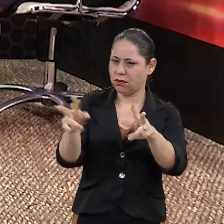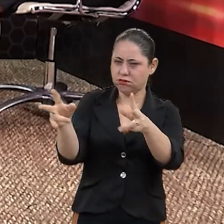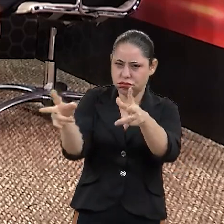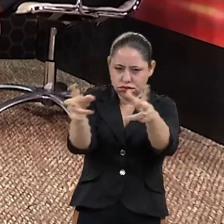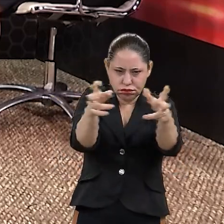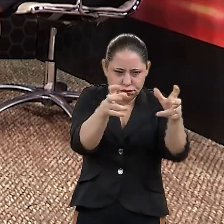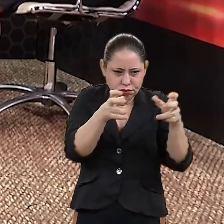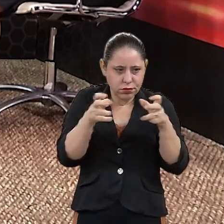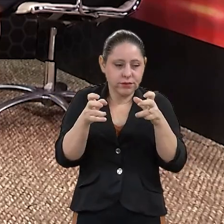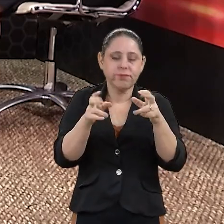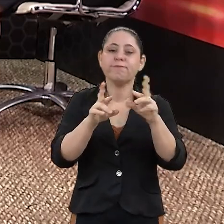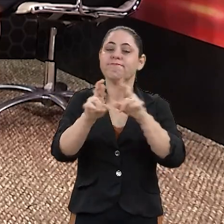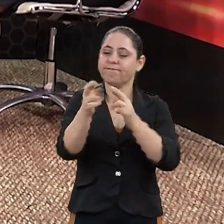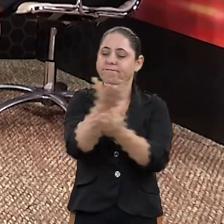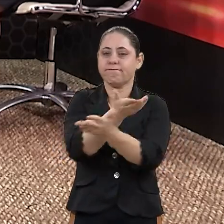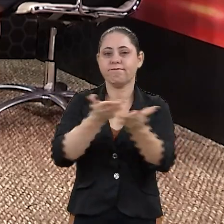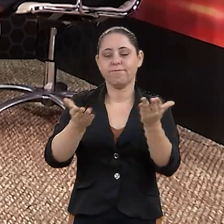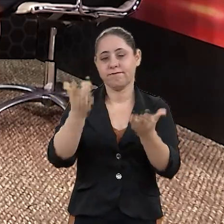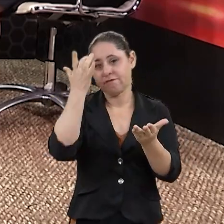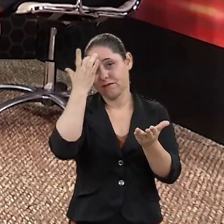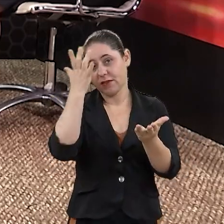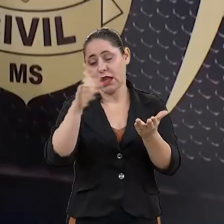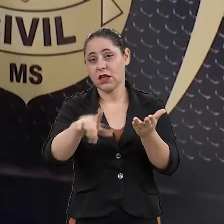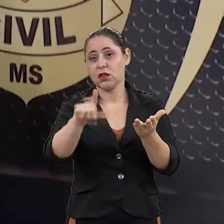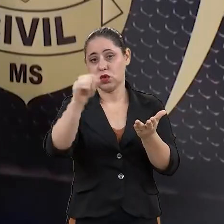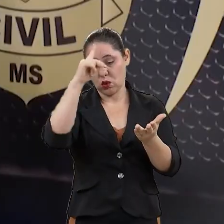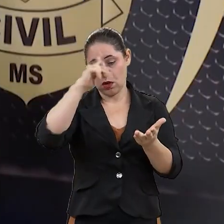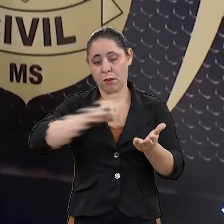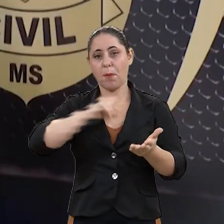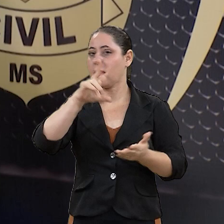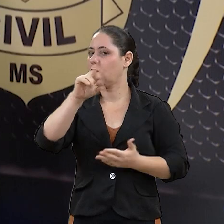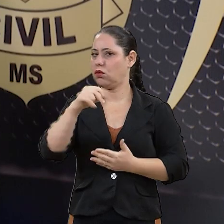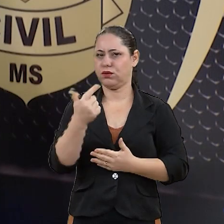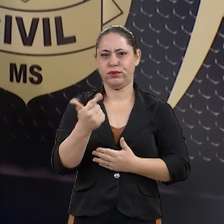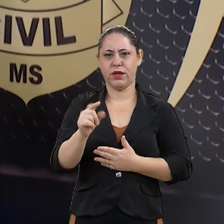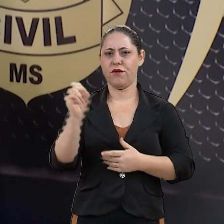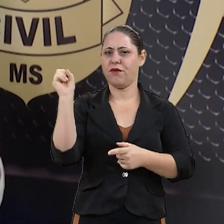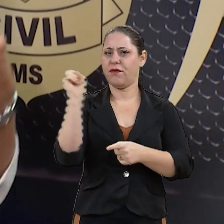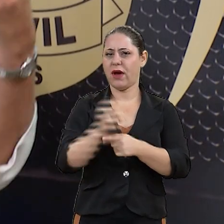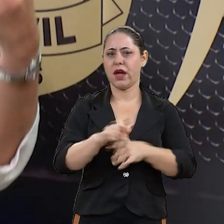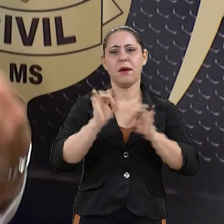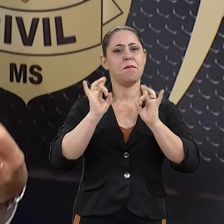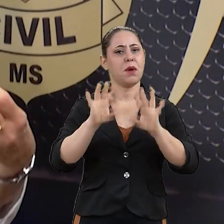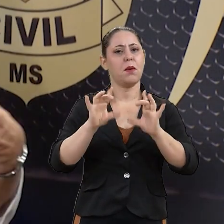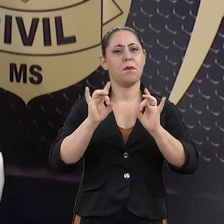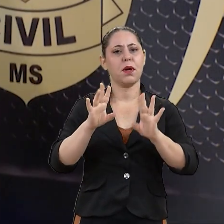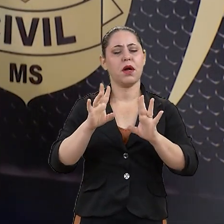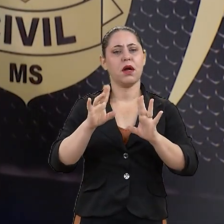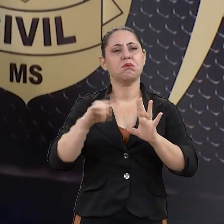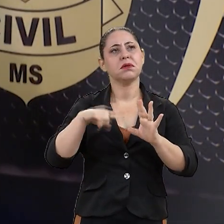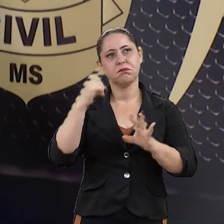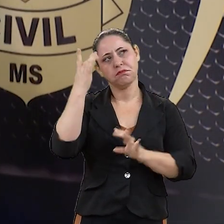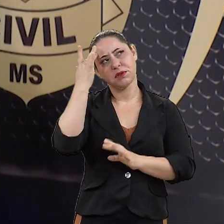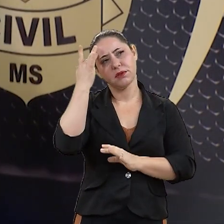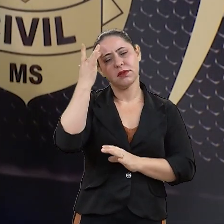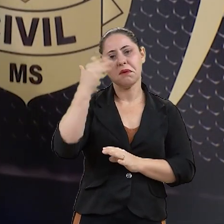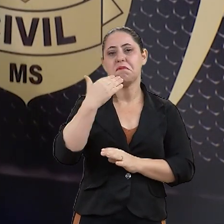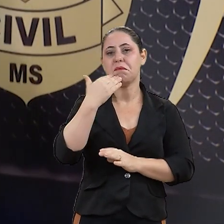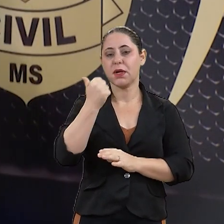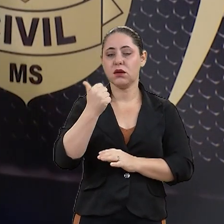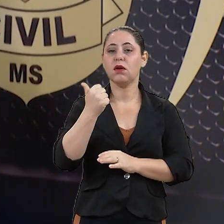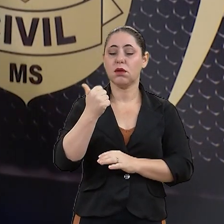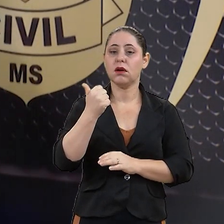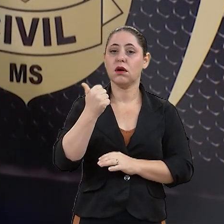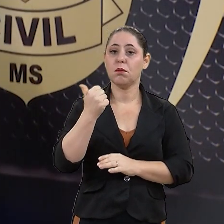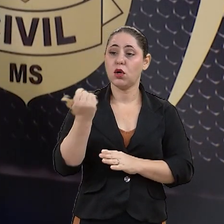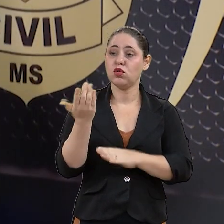tudo e também fazer essas conexões, facilita bastante. Essa escolha de não ter uma área específica, para mim, eu achei que foi